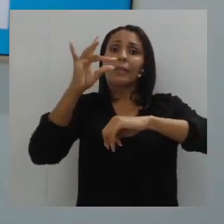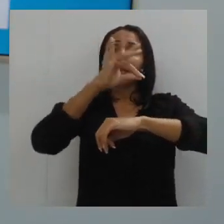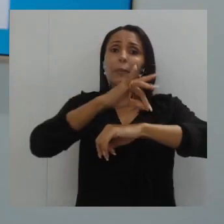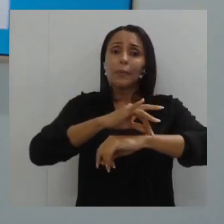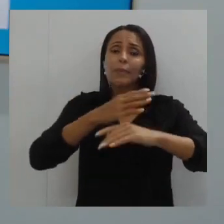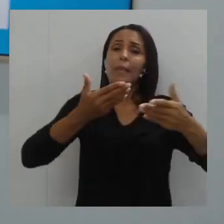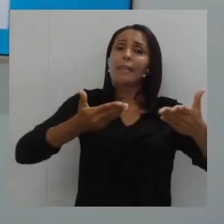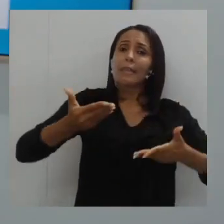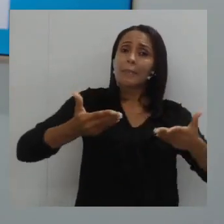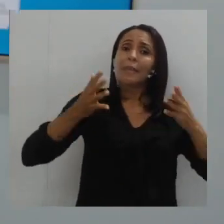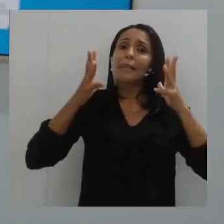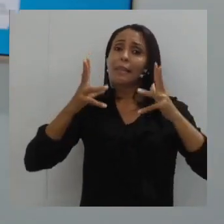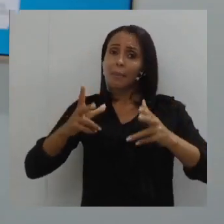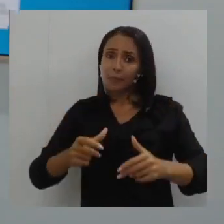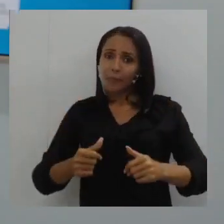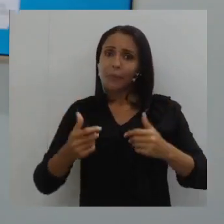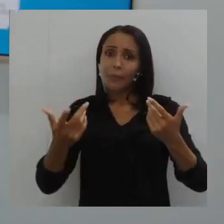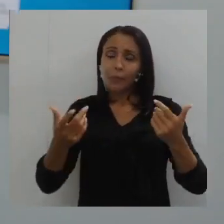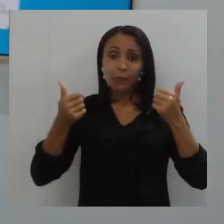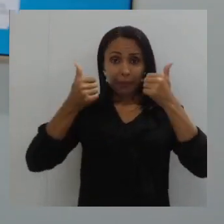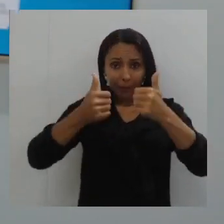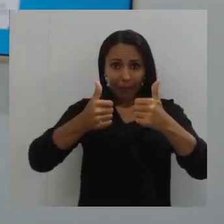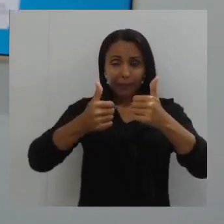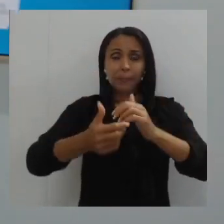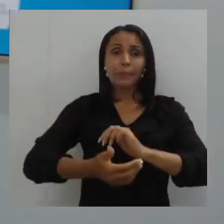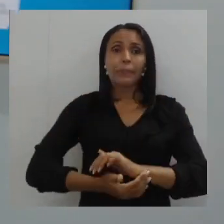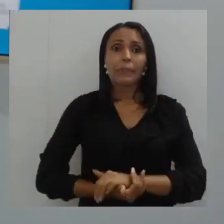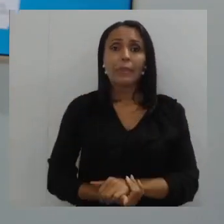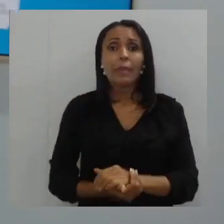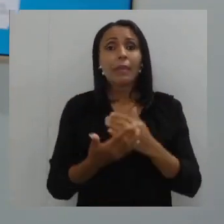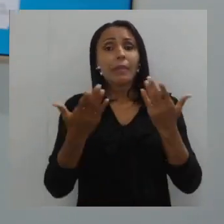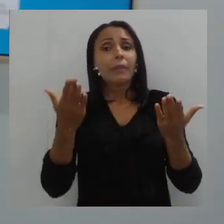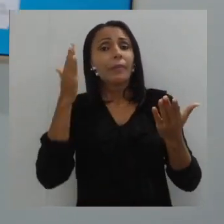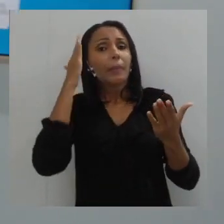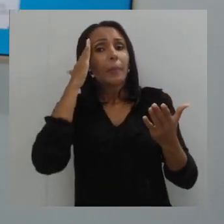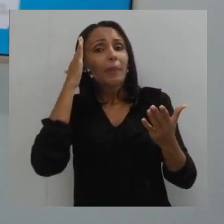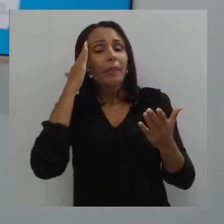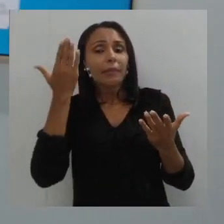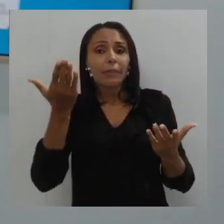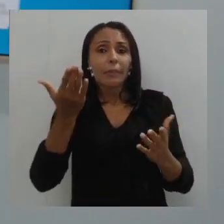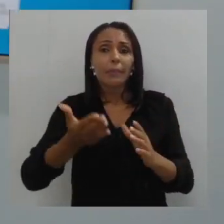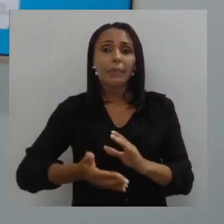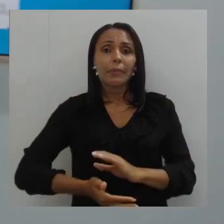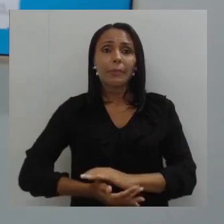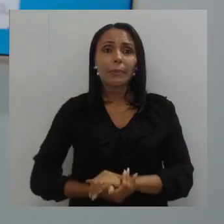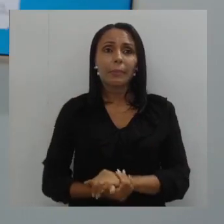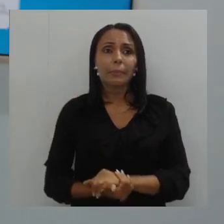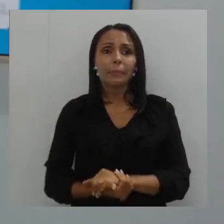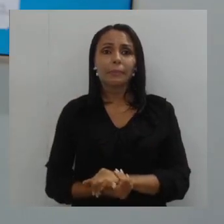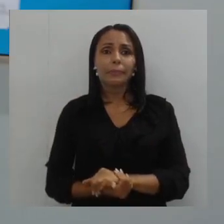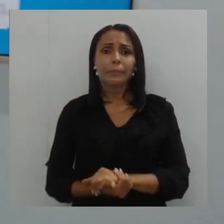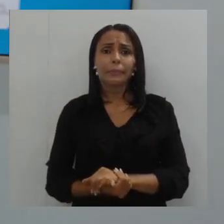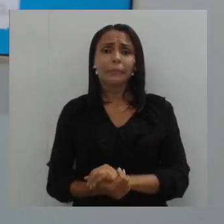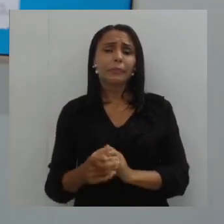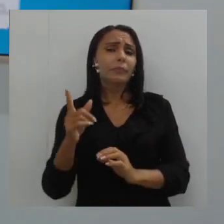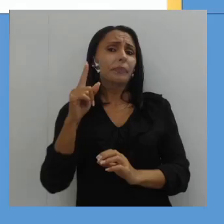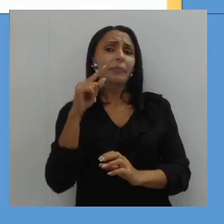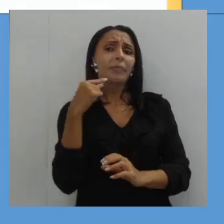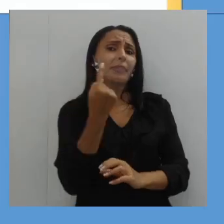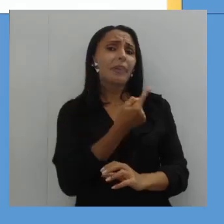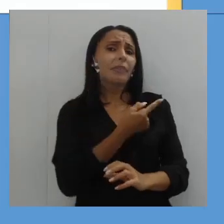funcionária foi lá fazer a limpeza. Tudo bem? Então vamos pensar um pouco sobre isso. Se a gente